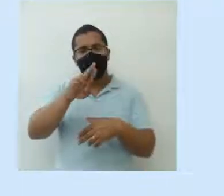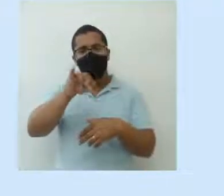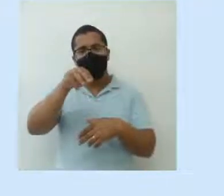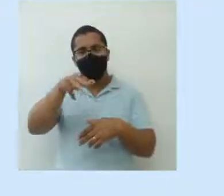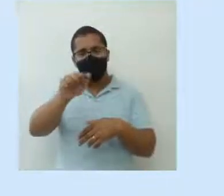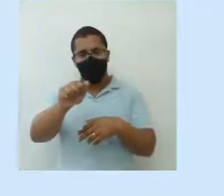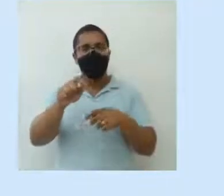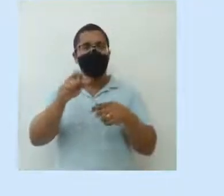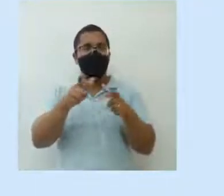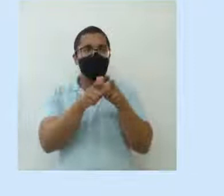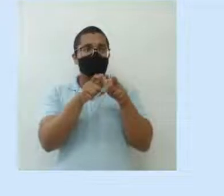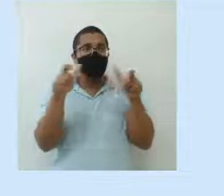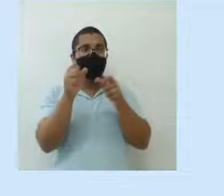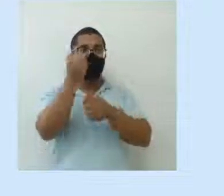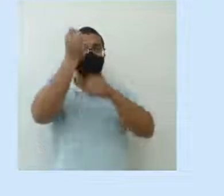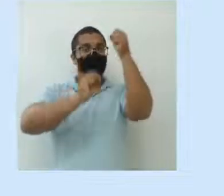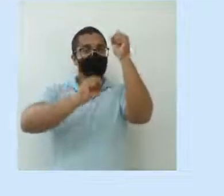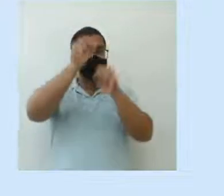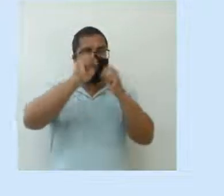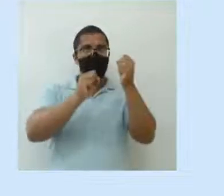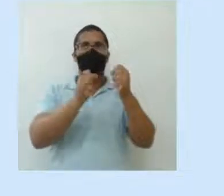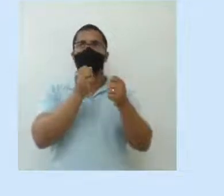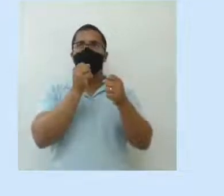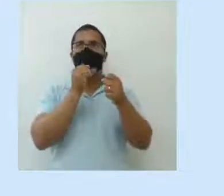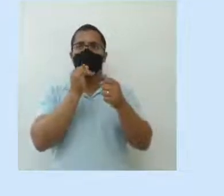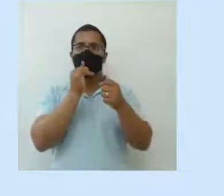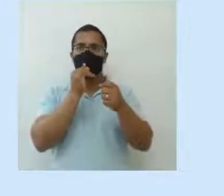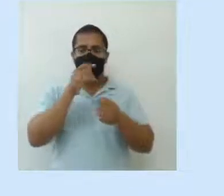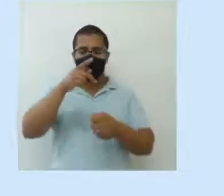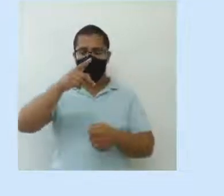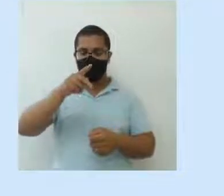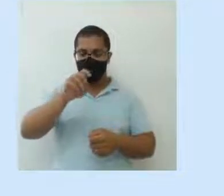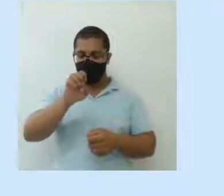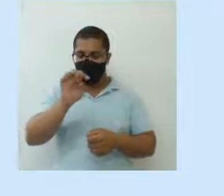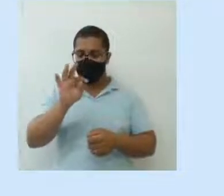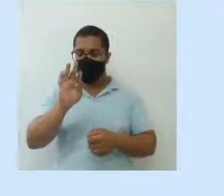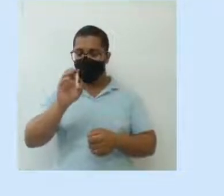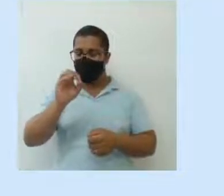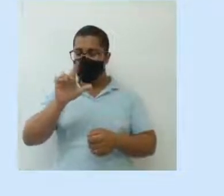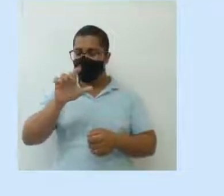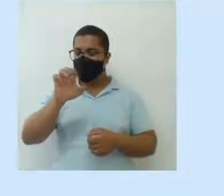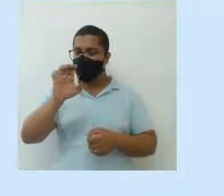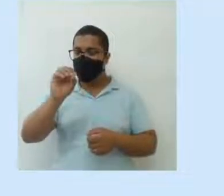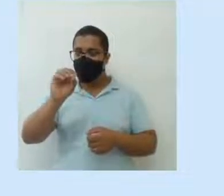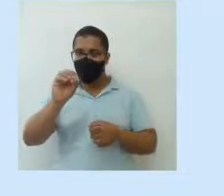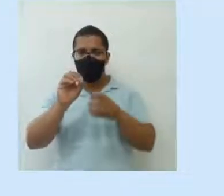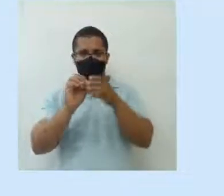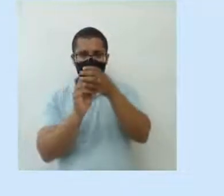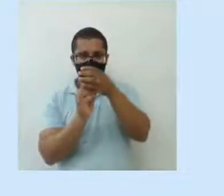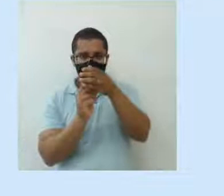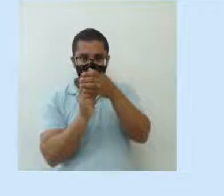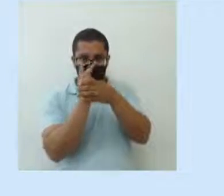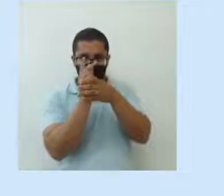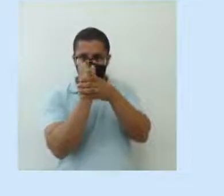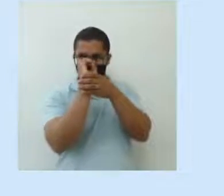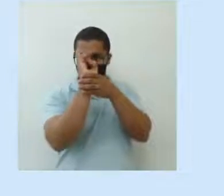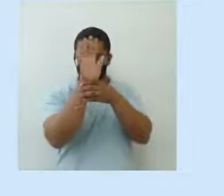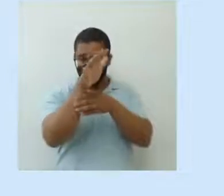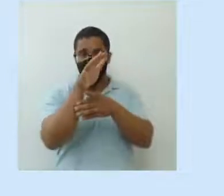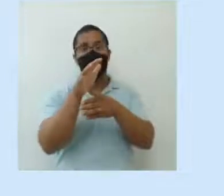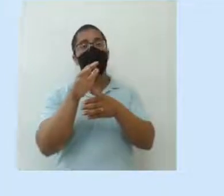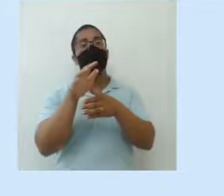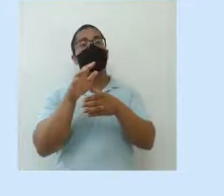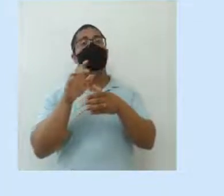expansão industrial, como o petróleo e o látex. Então, buscar o que? Novos